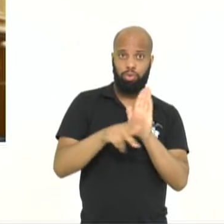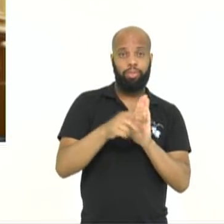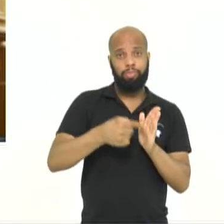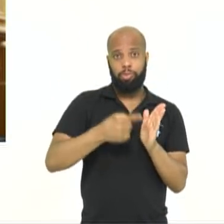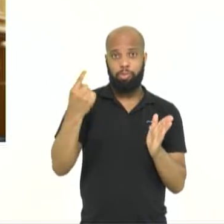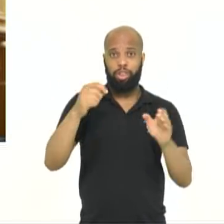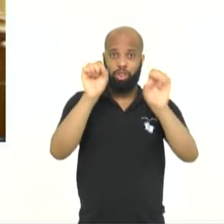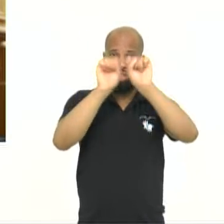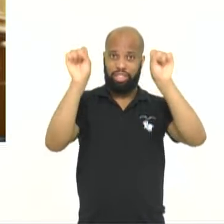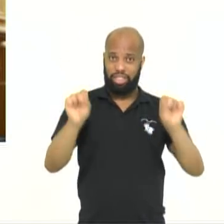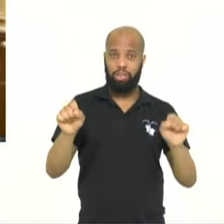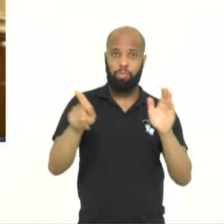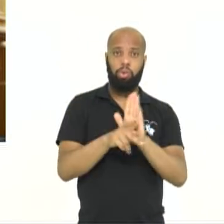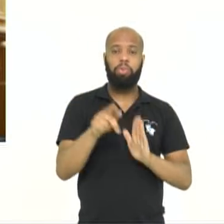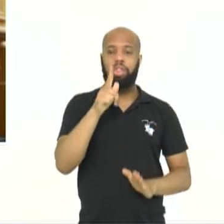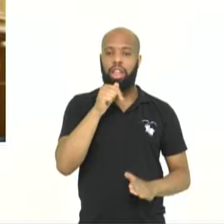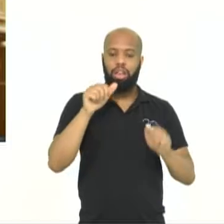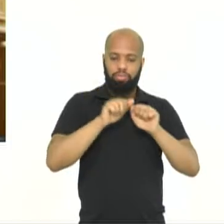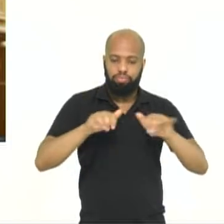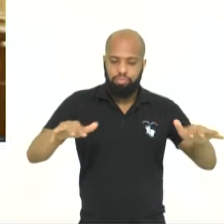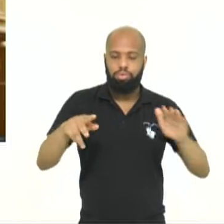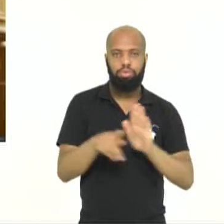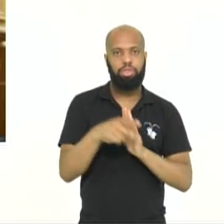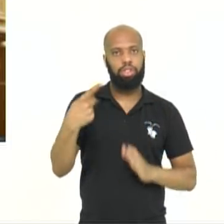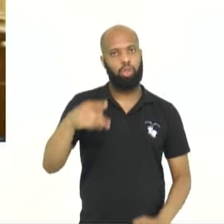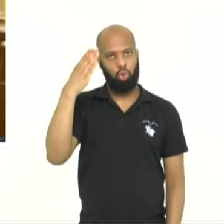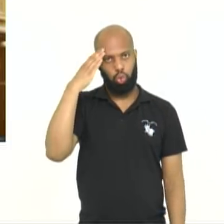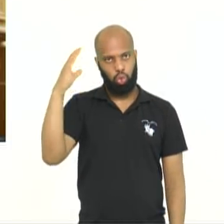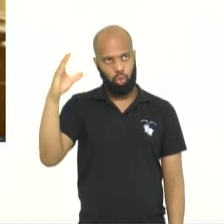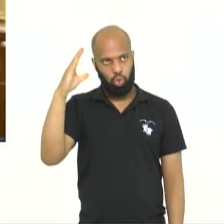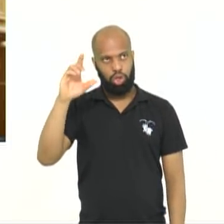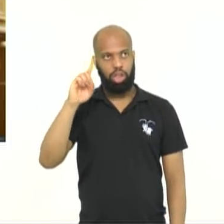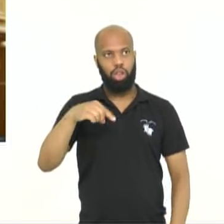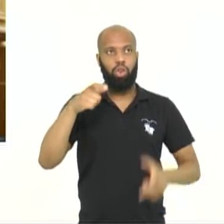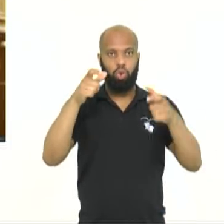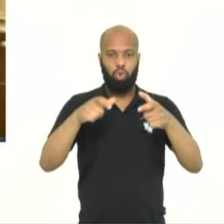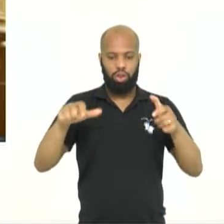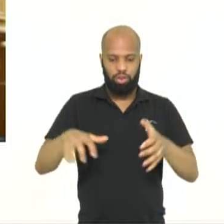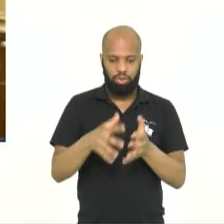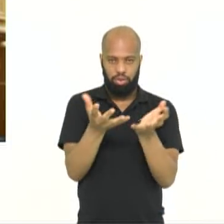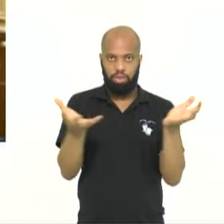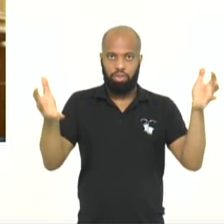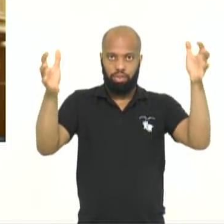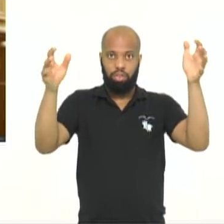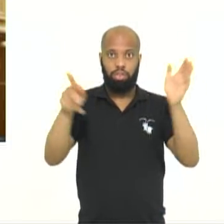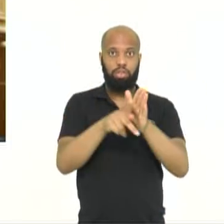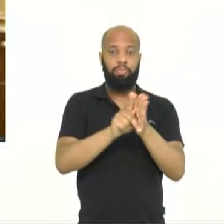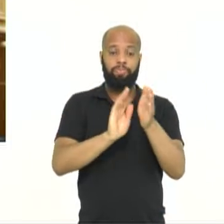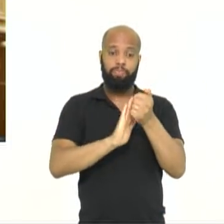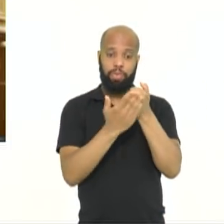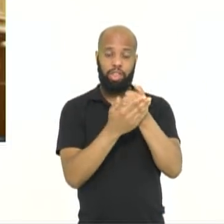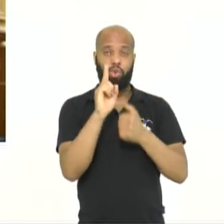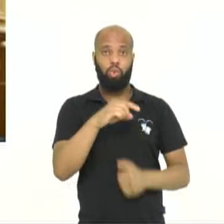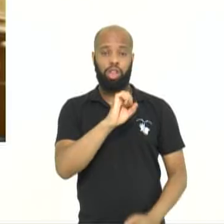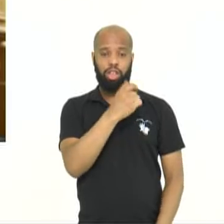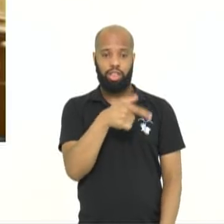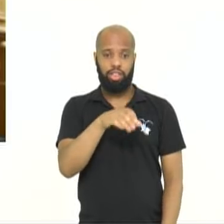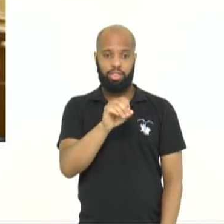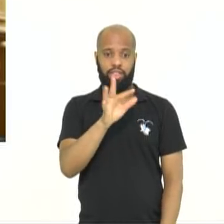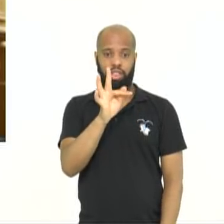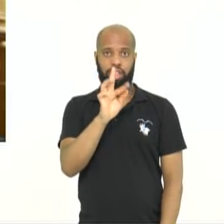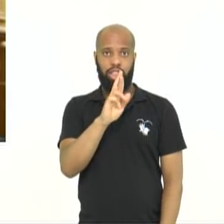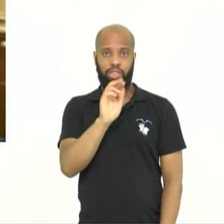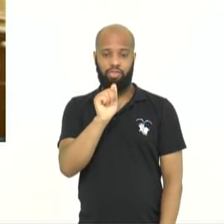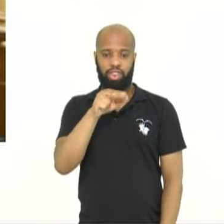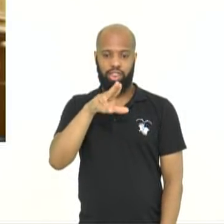primeiro sistema de abastecimento da cidade de Curitiba, aqui no reservatório do Alto São Francisco, região central da nossa cidade.